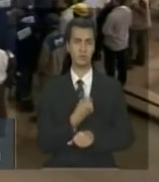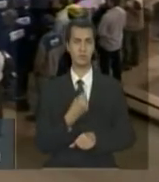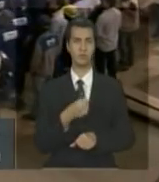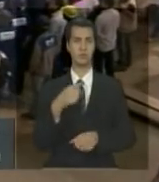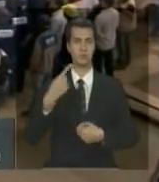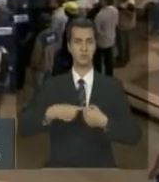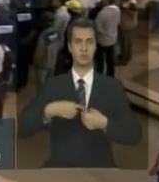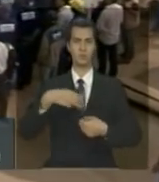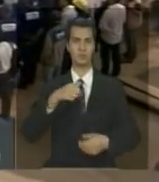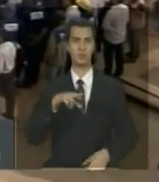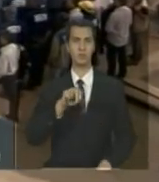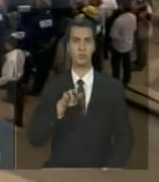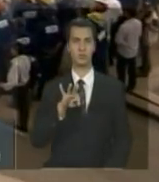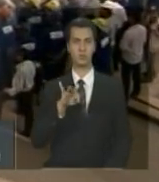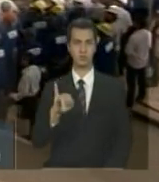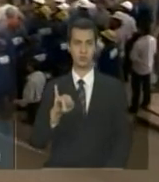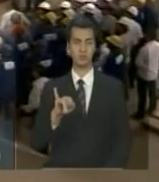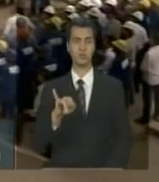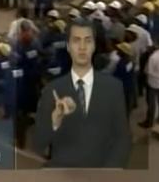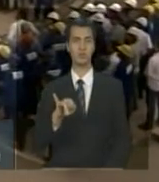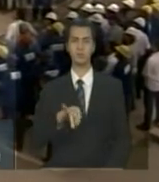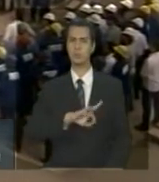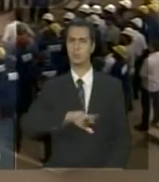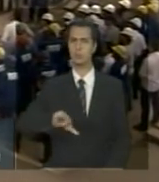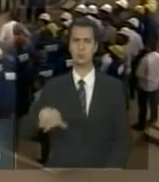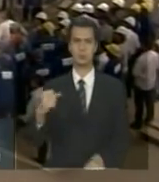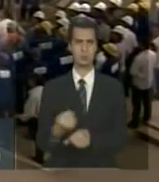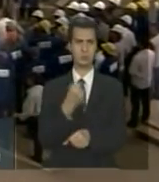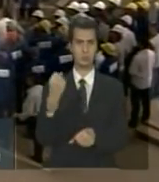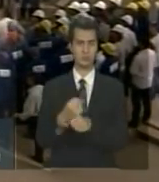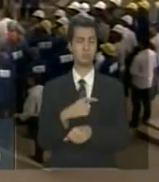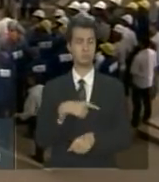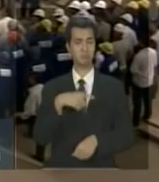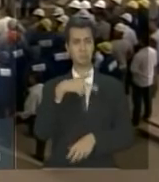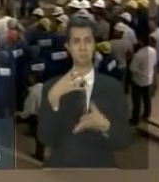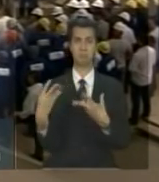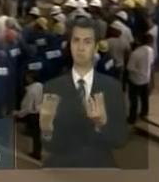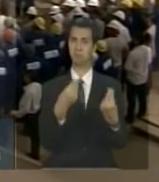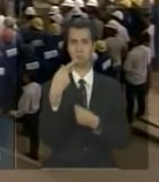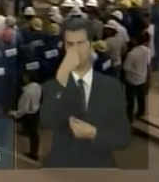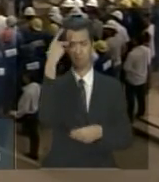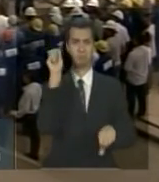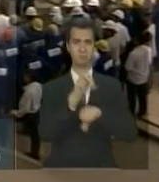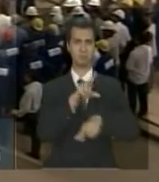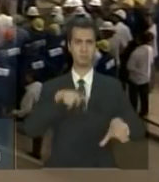em Mauriti, a construção civil em geral em Mauriti é um ramo que emprega muita gente.